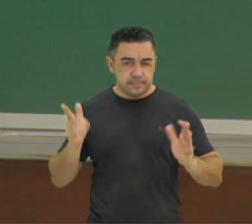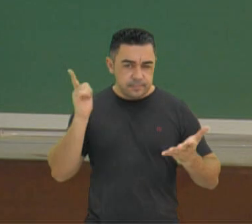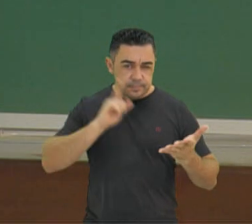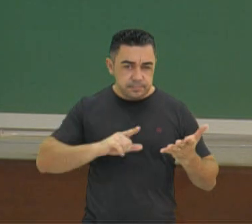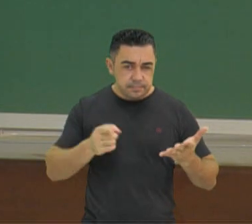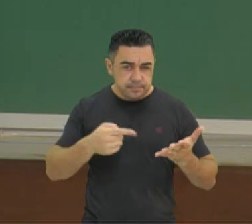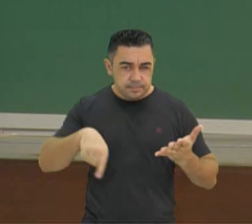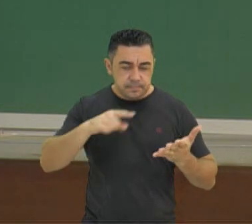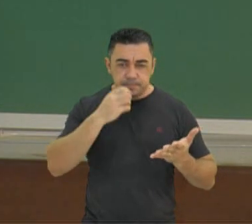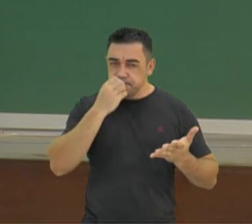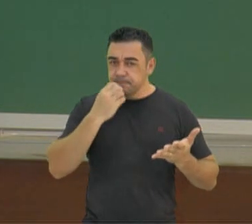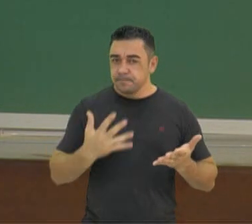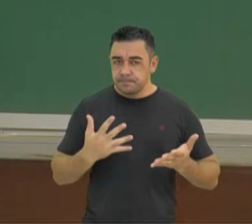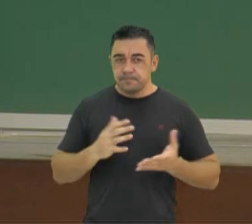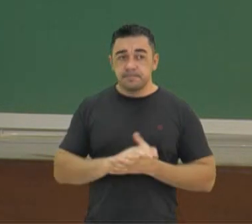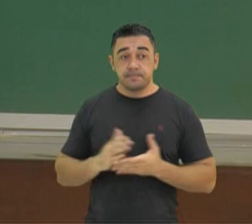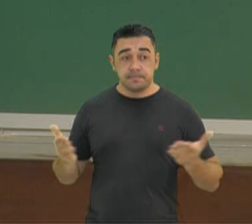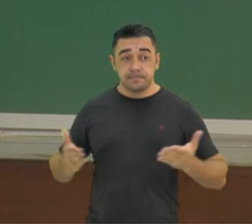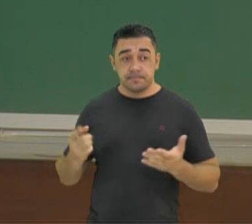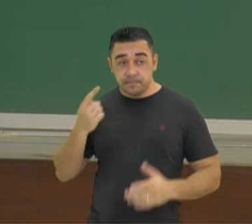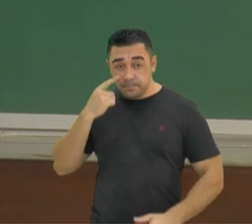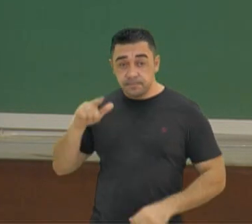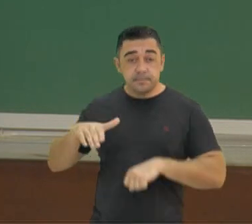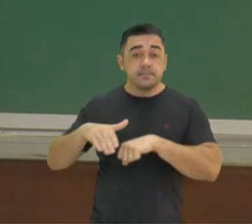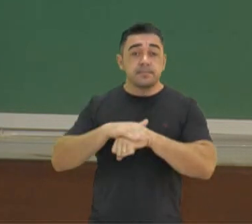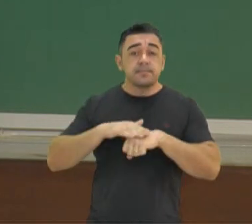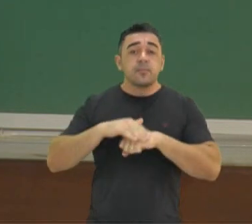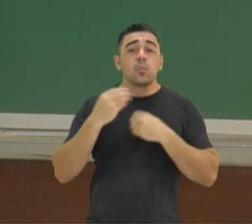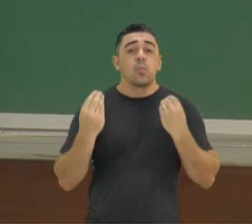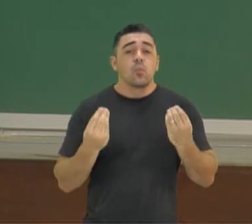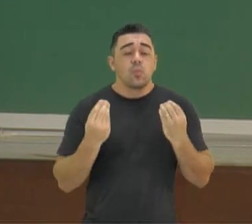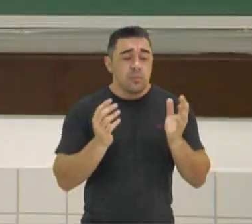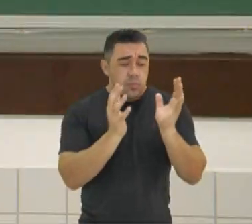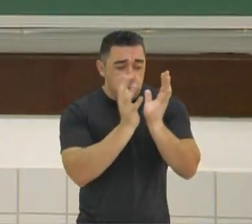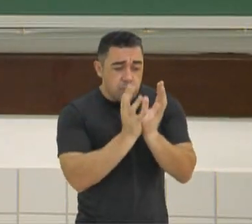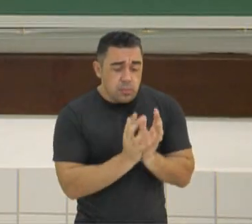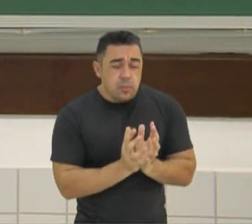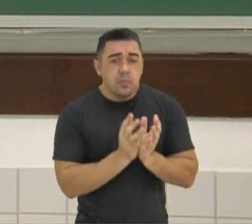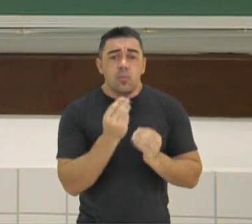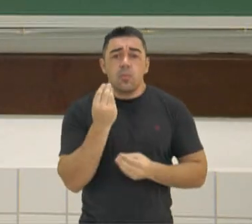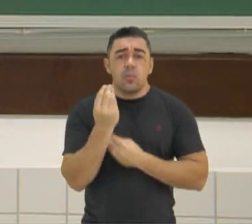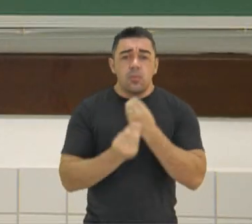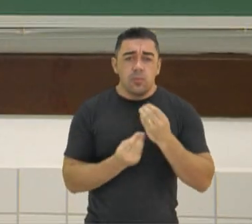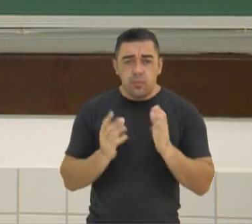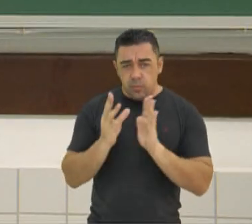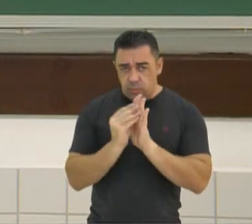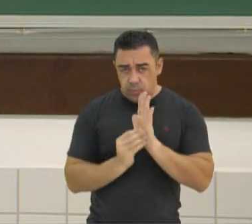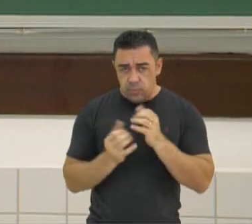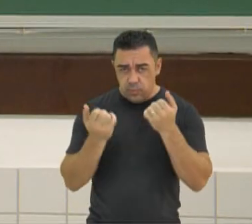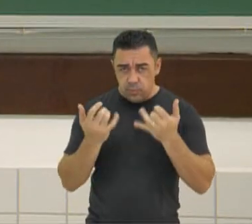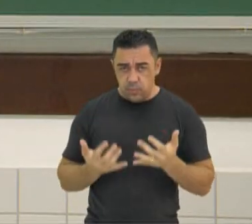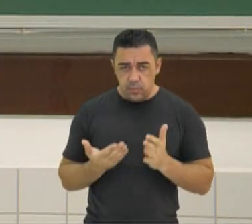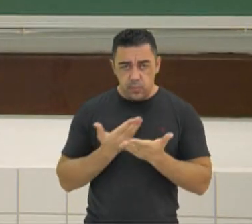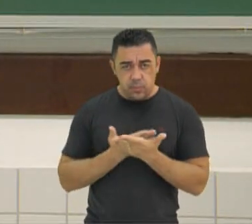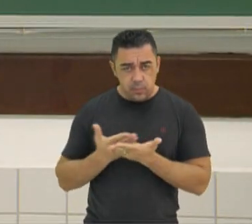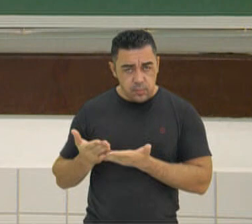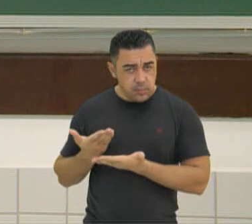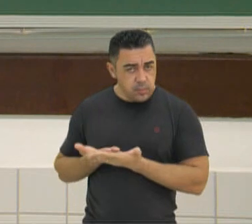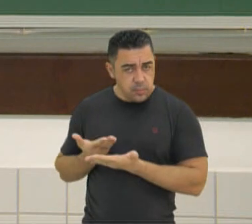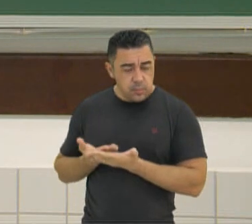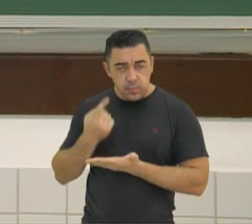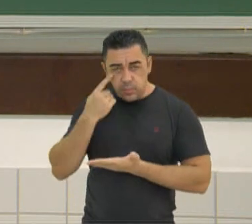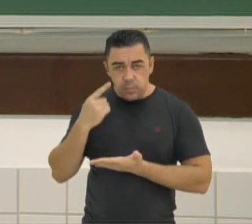questão, hein? Que bom. Então vamos lá agora conversar sobre classificação, que é o conteúdo que eu falei lá no início da aula, que a gente